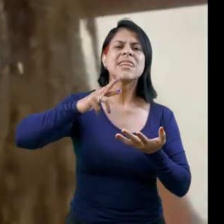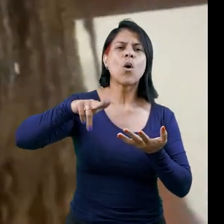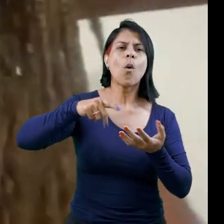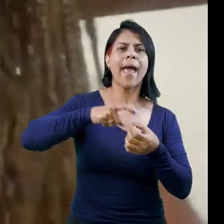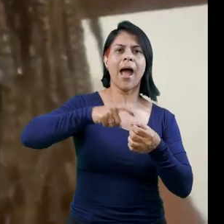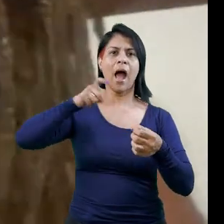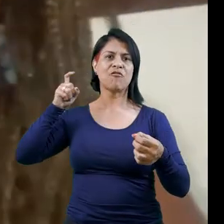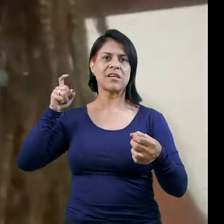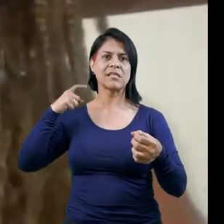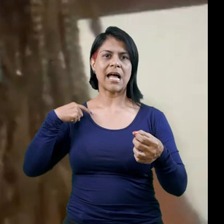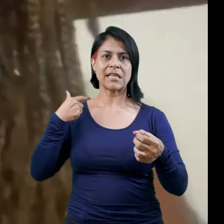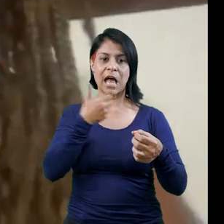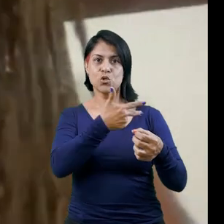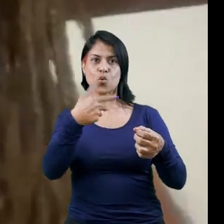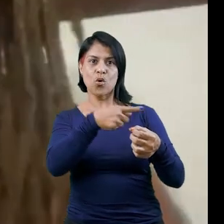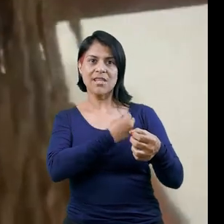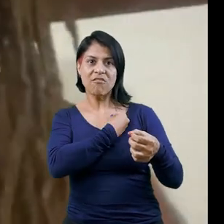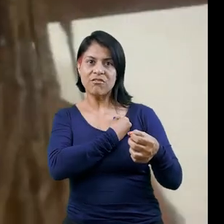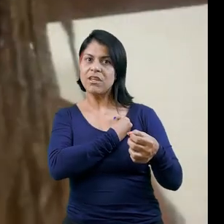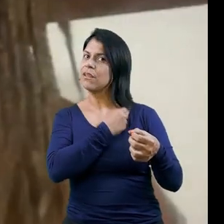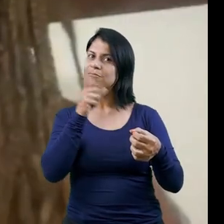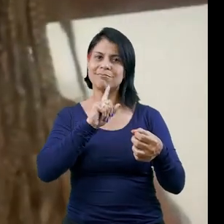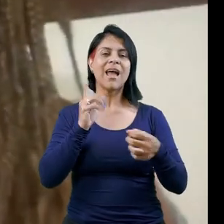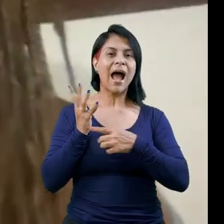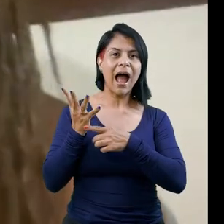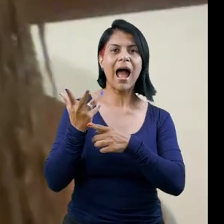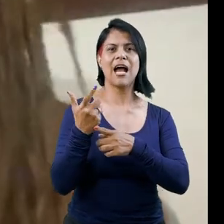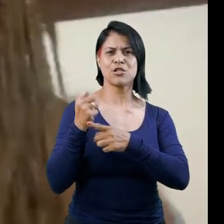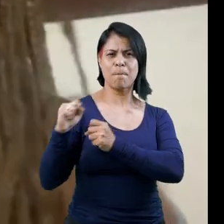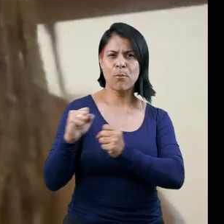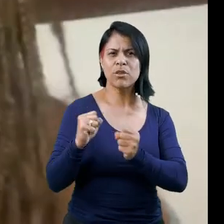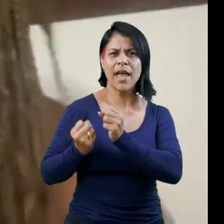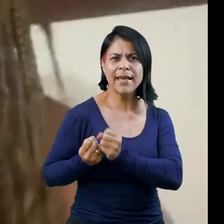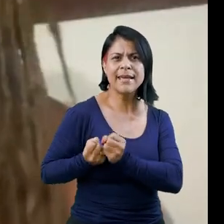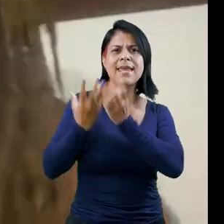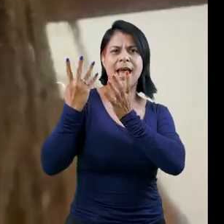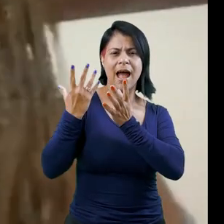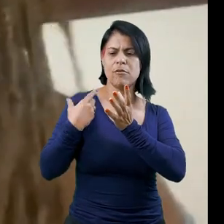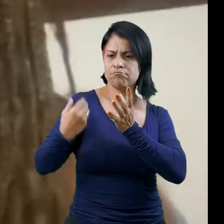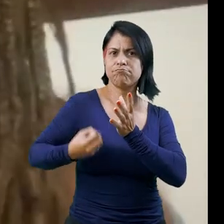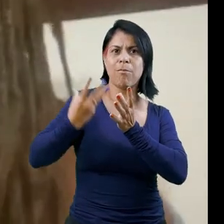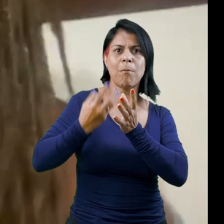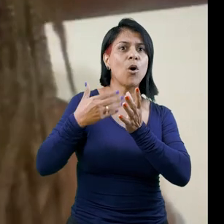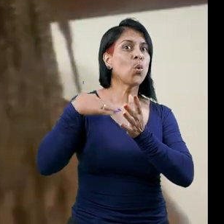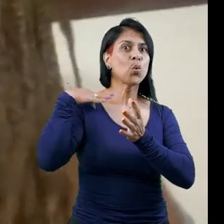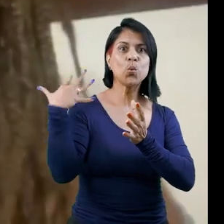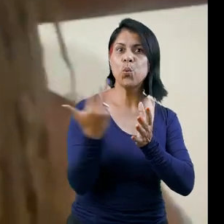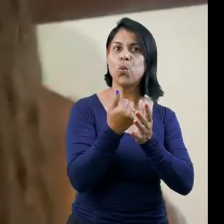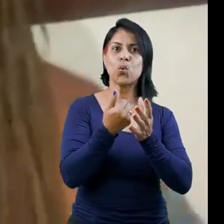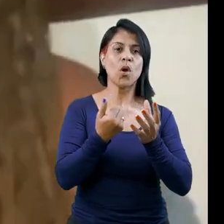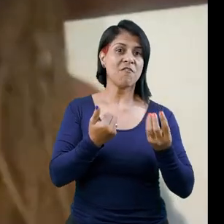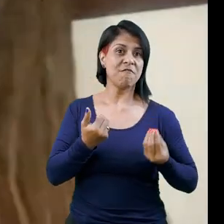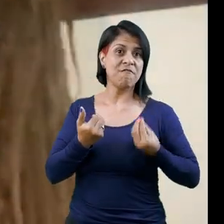desacoplada de absolutamente nada na vida. A arte, o poder de criar, ele está presente em toda e qualquer ação, em todo e